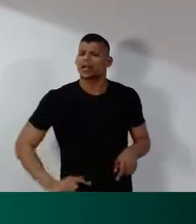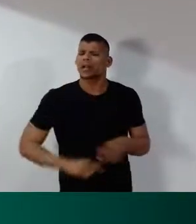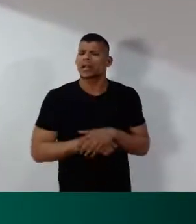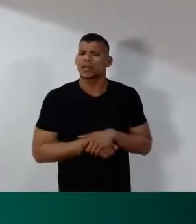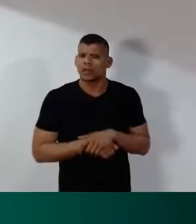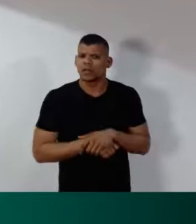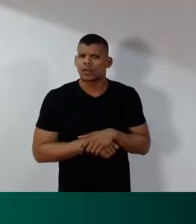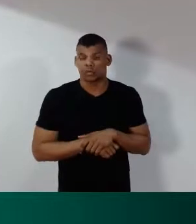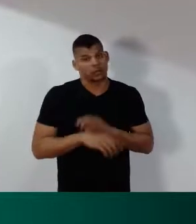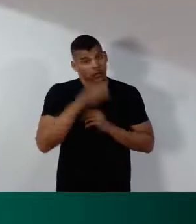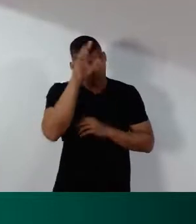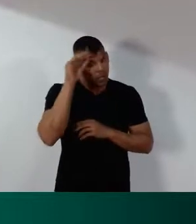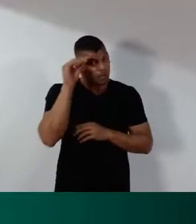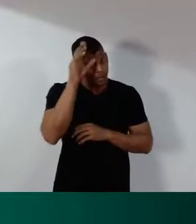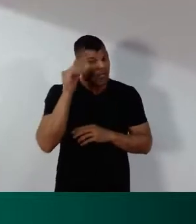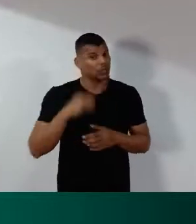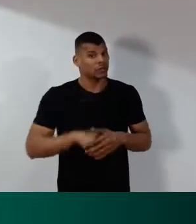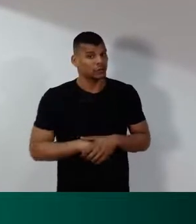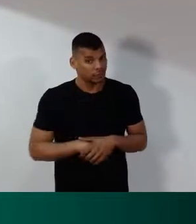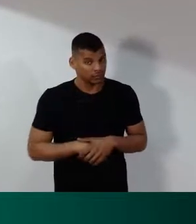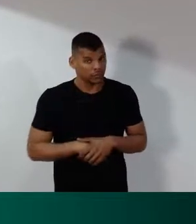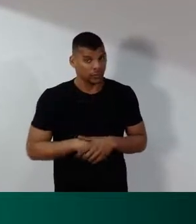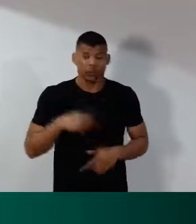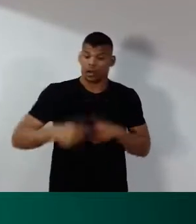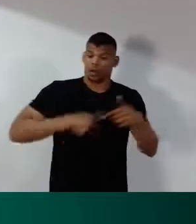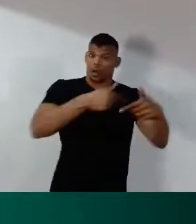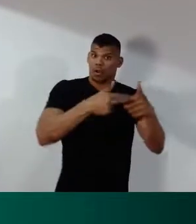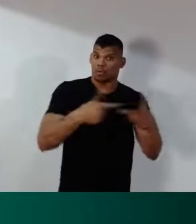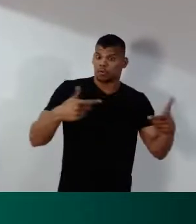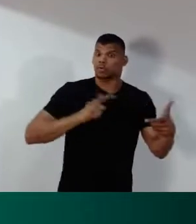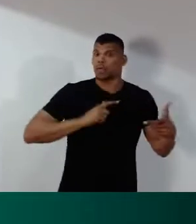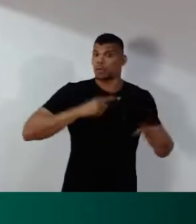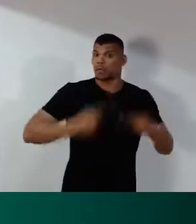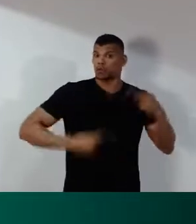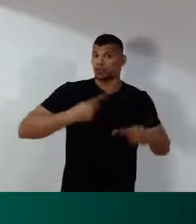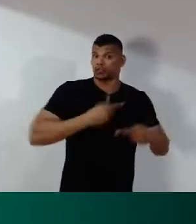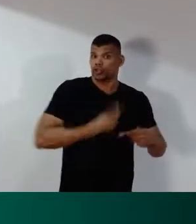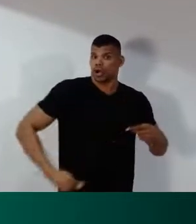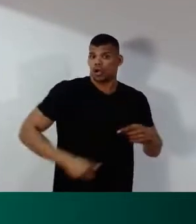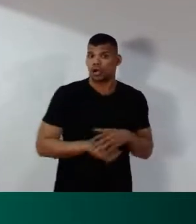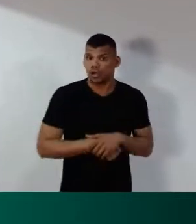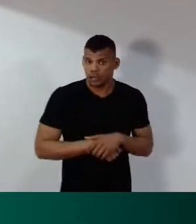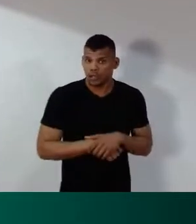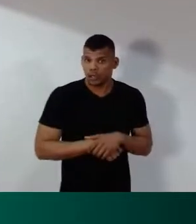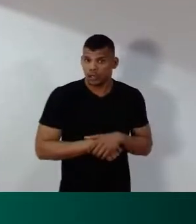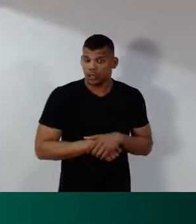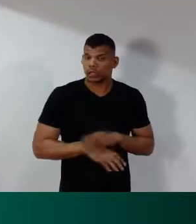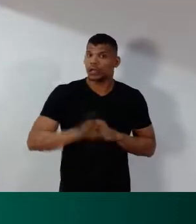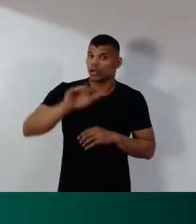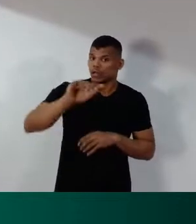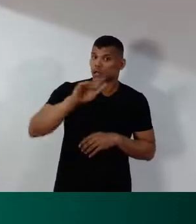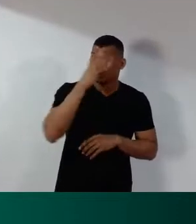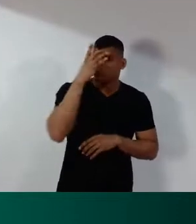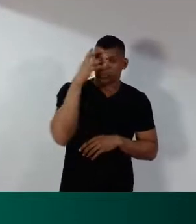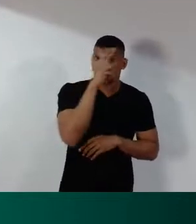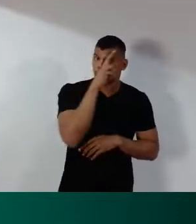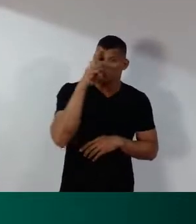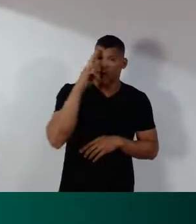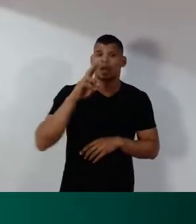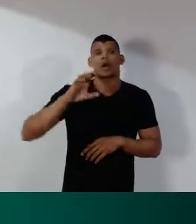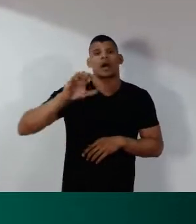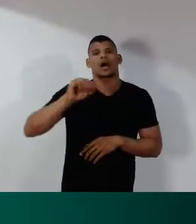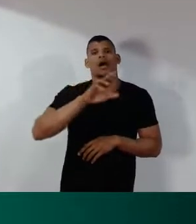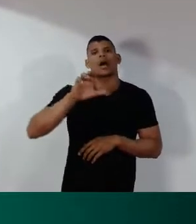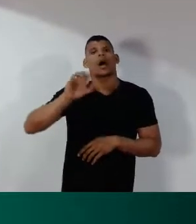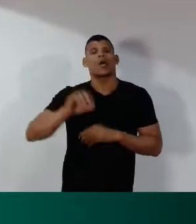fosse arrumar trabalho para as pessoas pelo contrário aumentou o que dificultou mais ainda imagina o cara que andava de Uber Uber